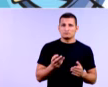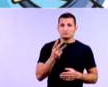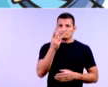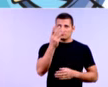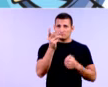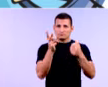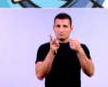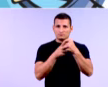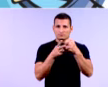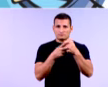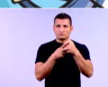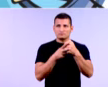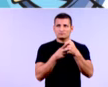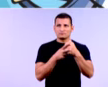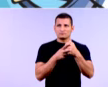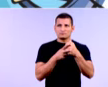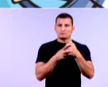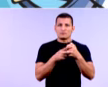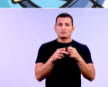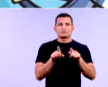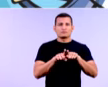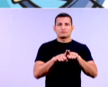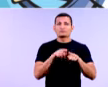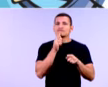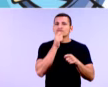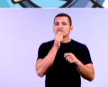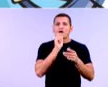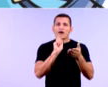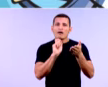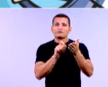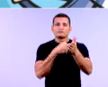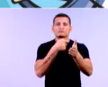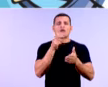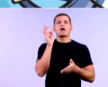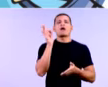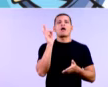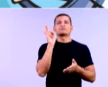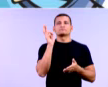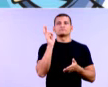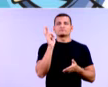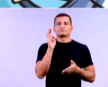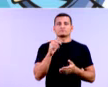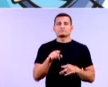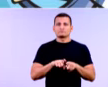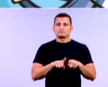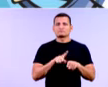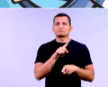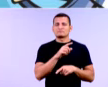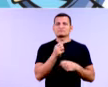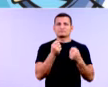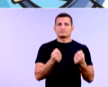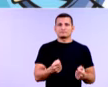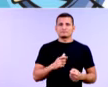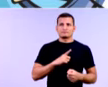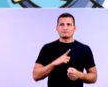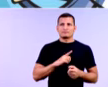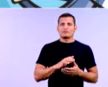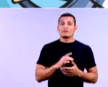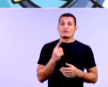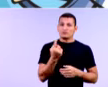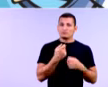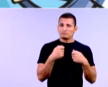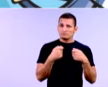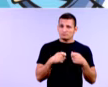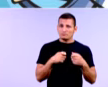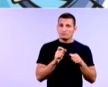aqui. Estará não está assinado. Isso, não está assinado e isso aqui fica pesado. Então, nós precisamos fazer essa